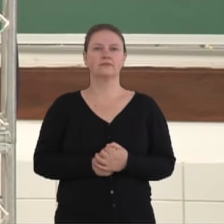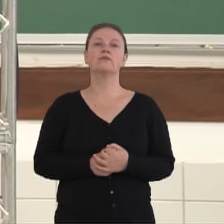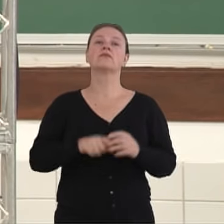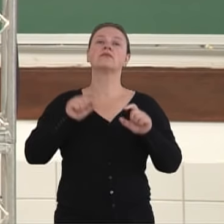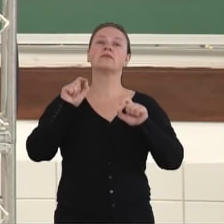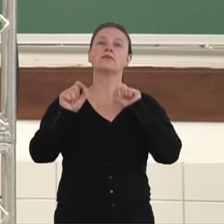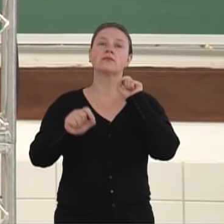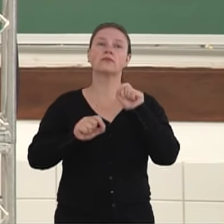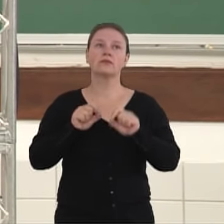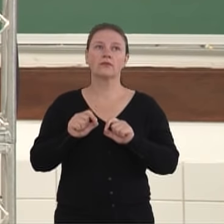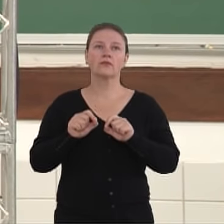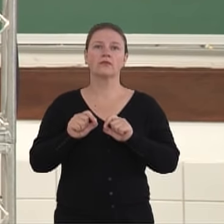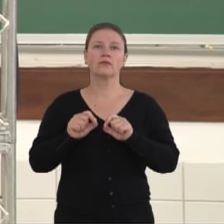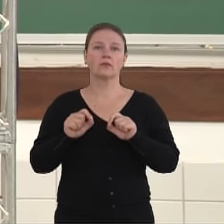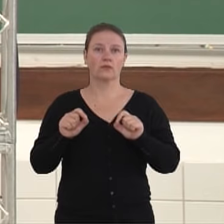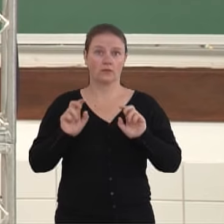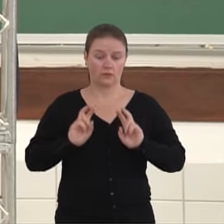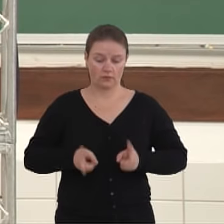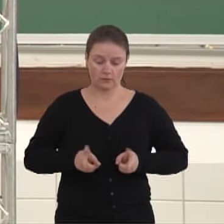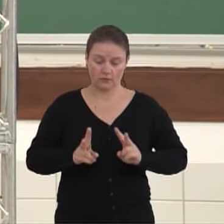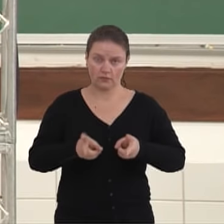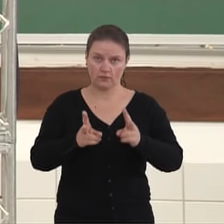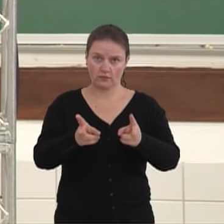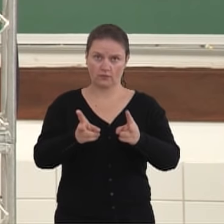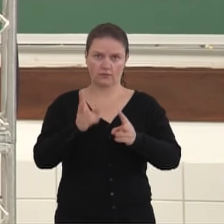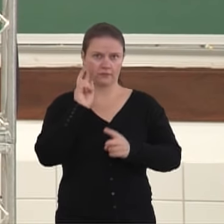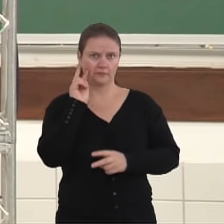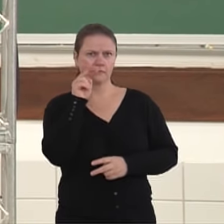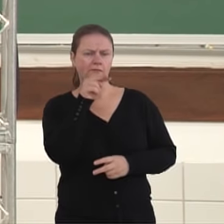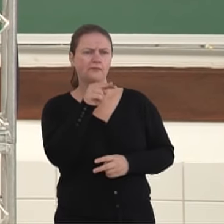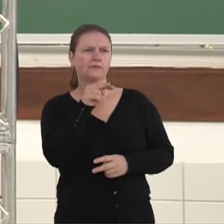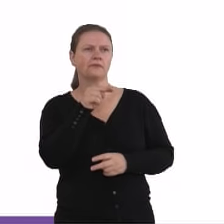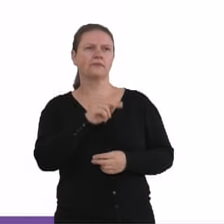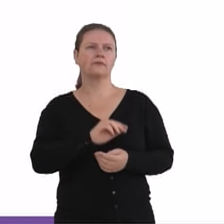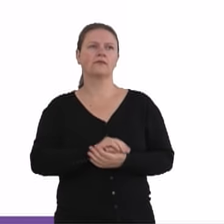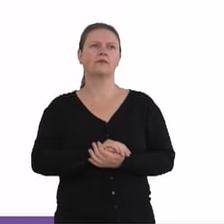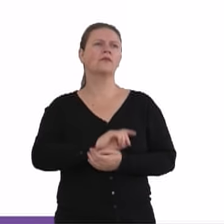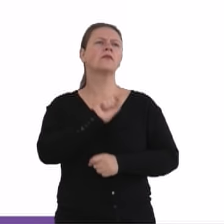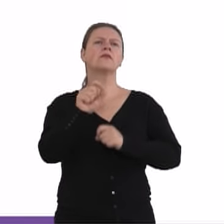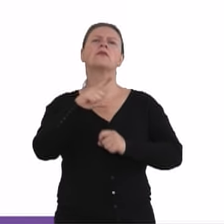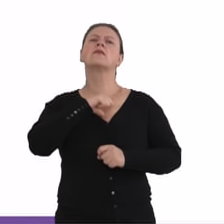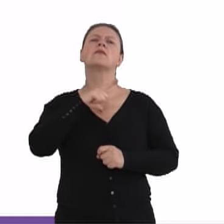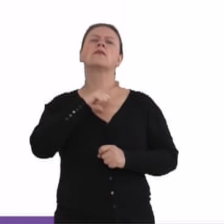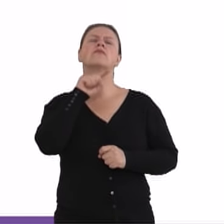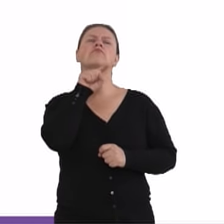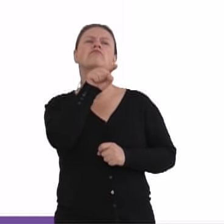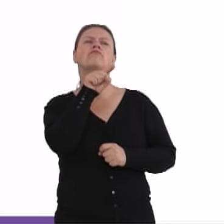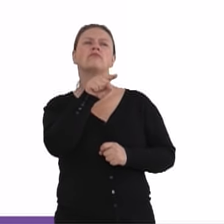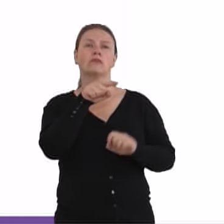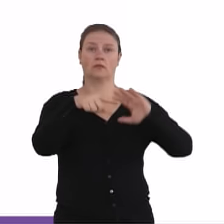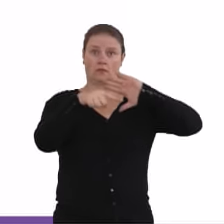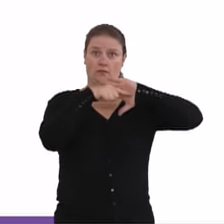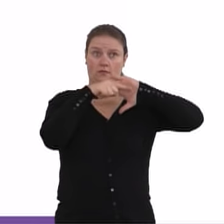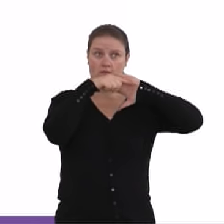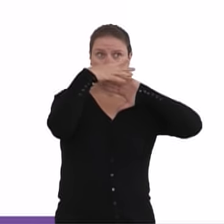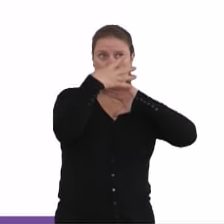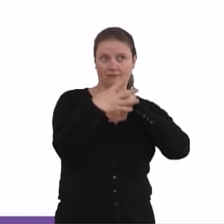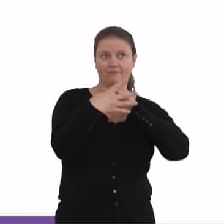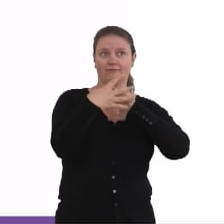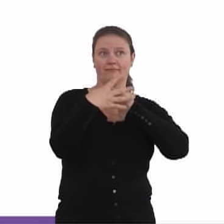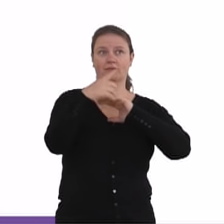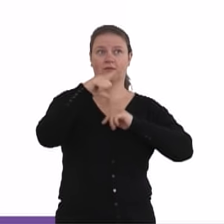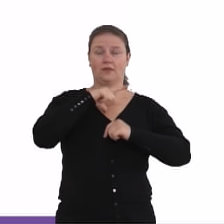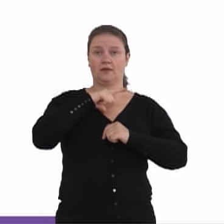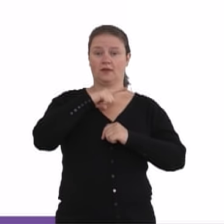Então, dando continuidade, olha lá. O que eu tenho aqui? Eu tenho menos 4,